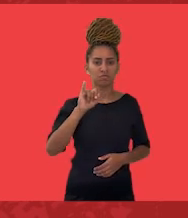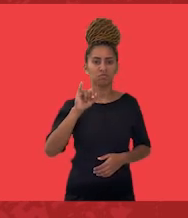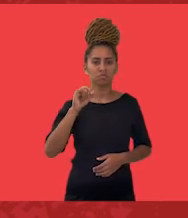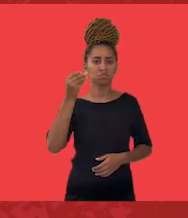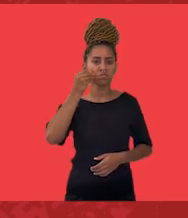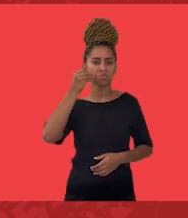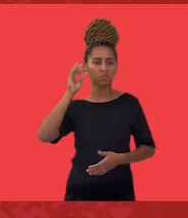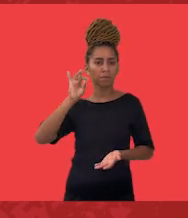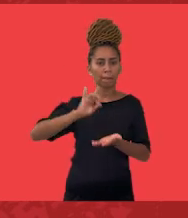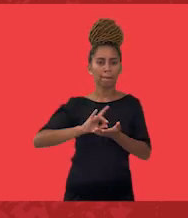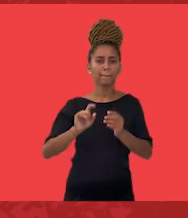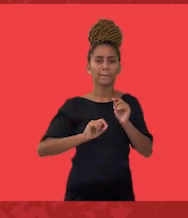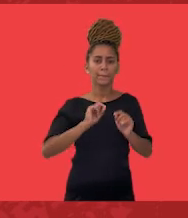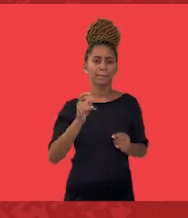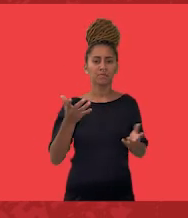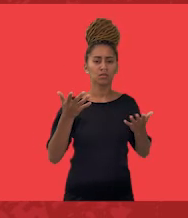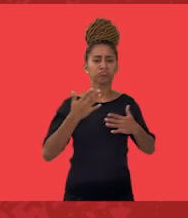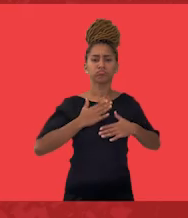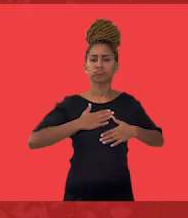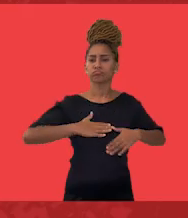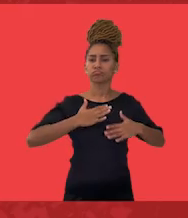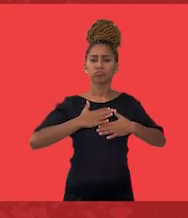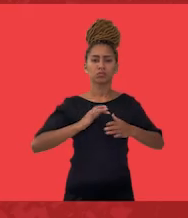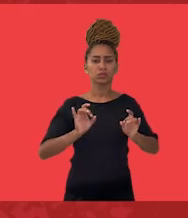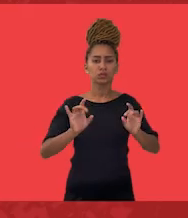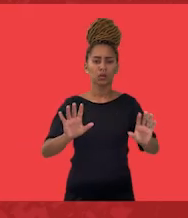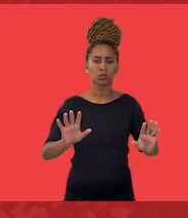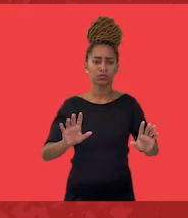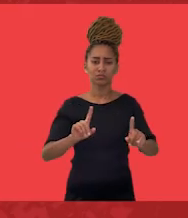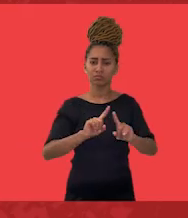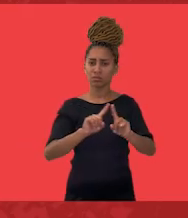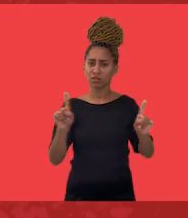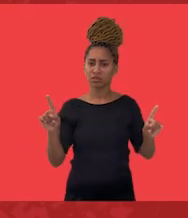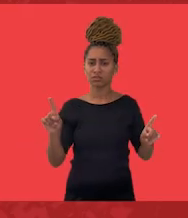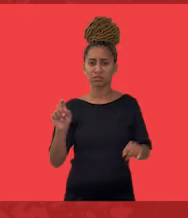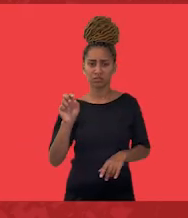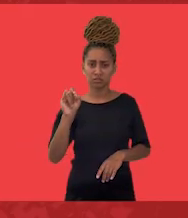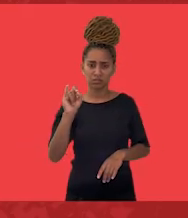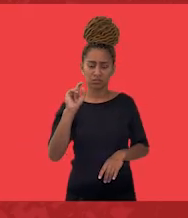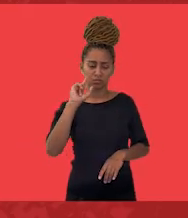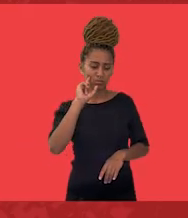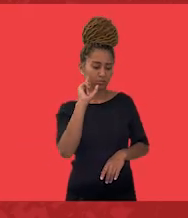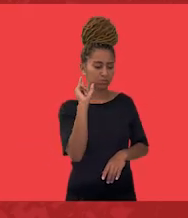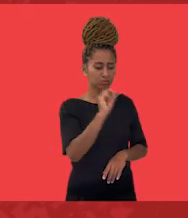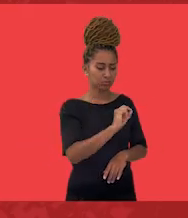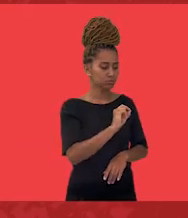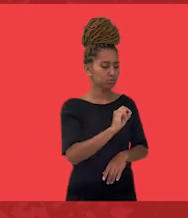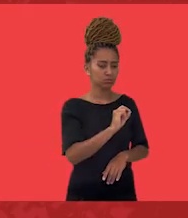Já despejei tanto que inundei paisagens, liguei cidades fronteiriças com o pranto